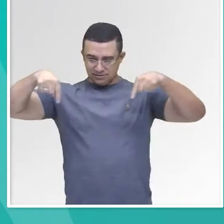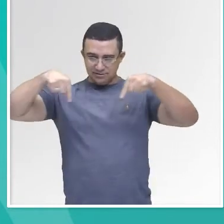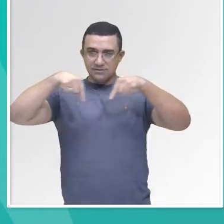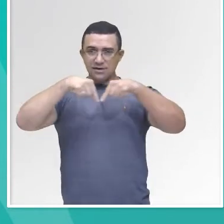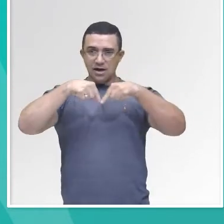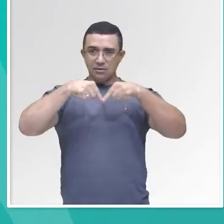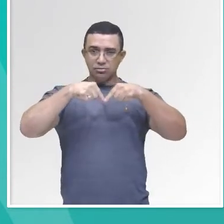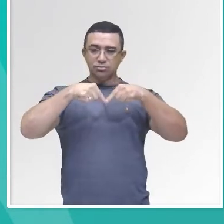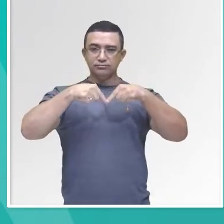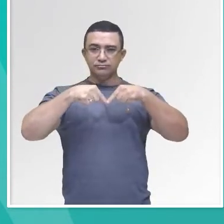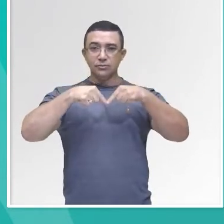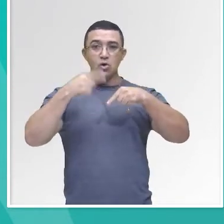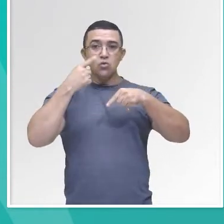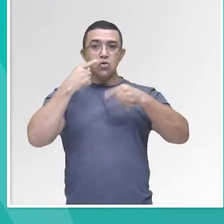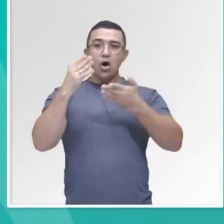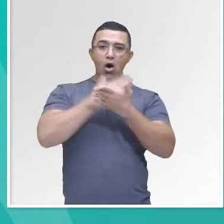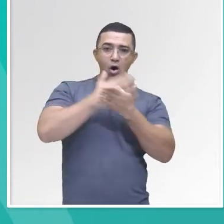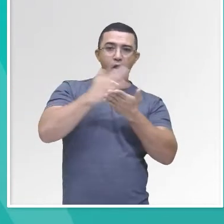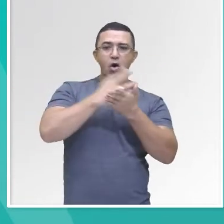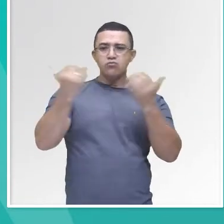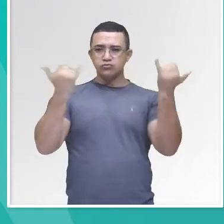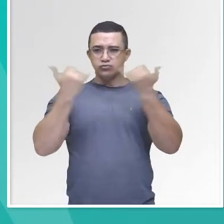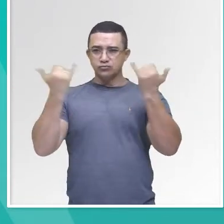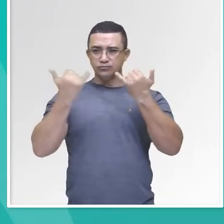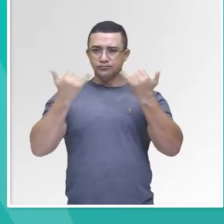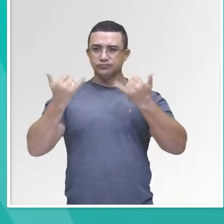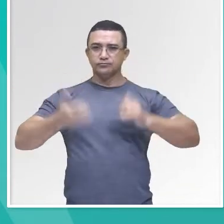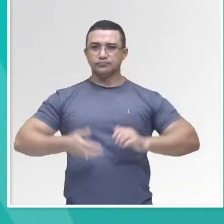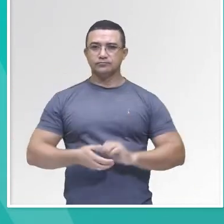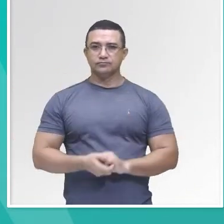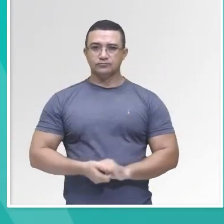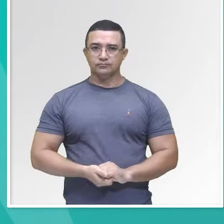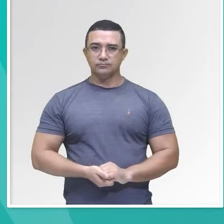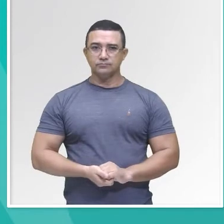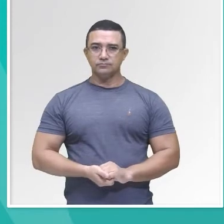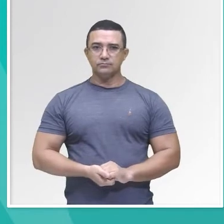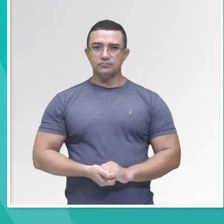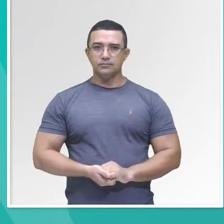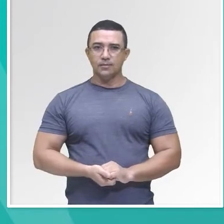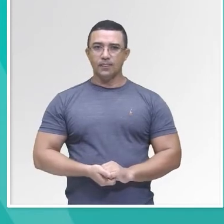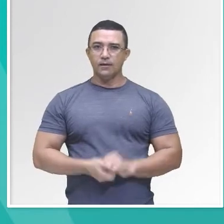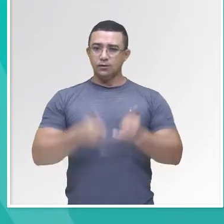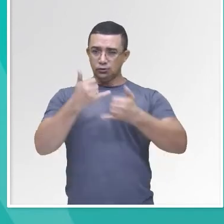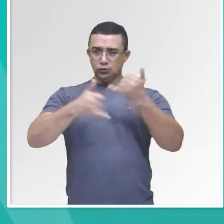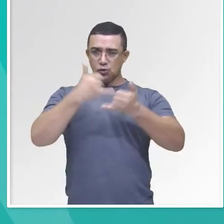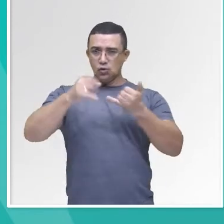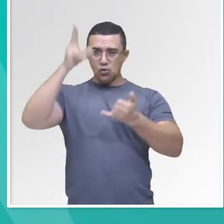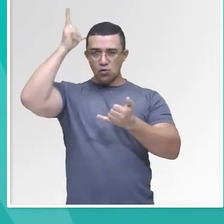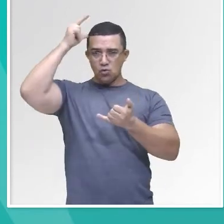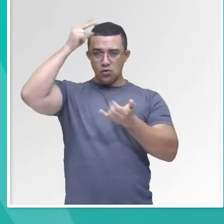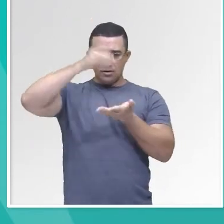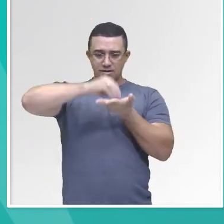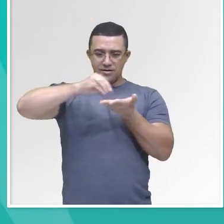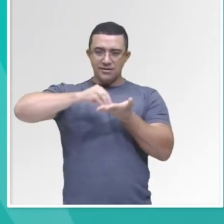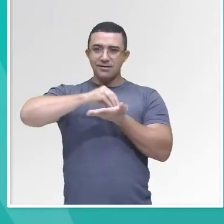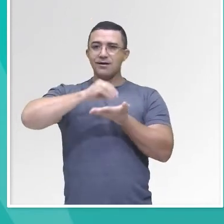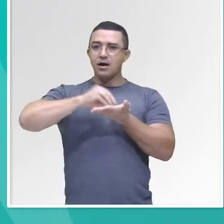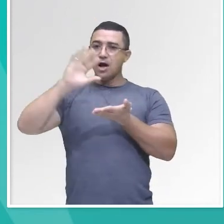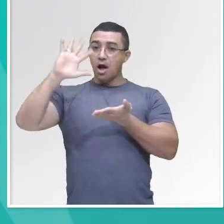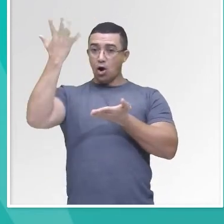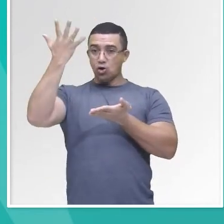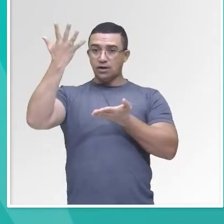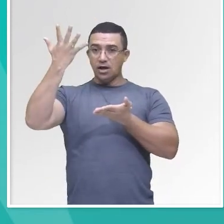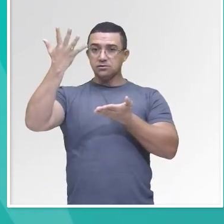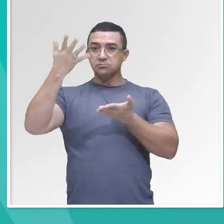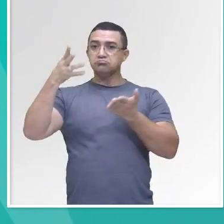algumas informações do xadrez. Então, olha só. O jogo do xadrez, a gente sabe que acontece num